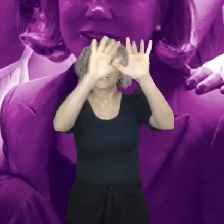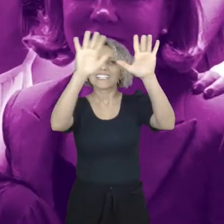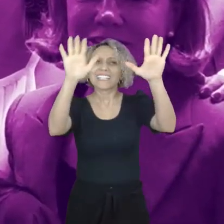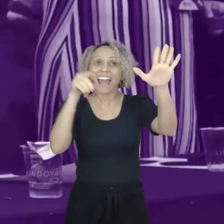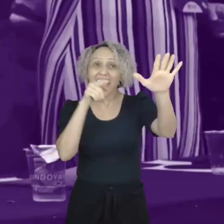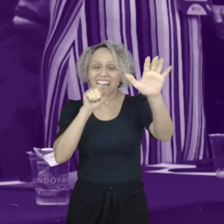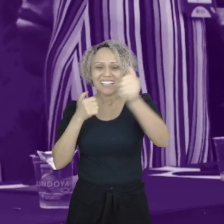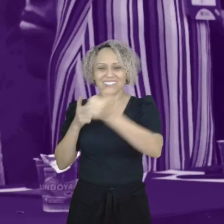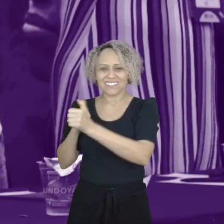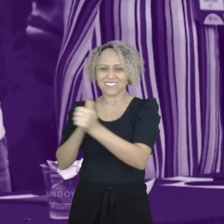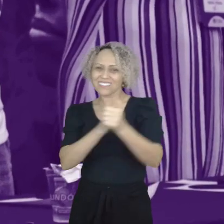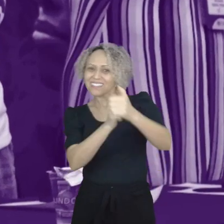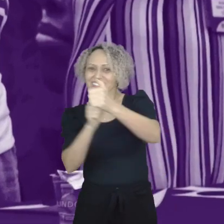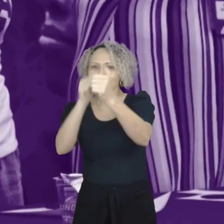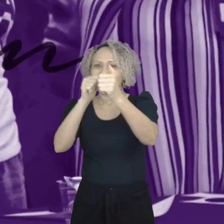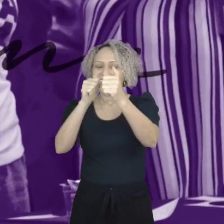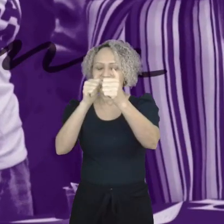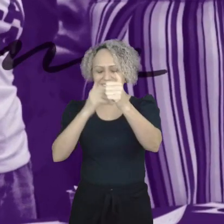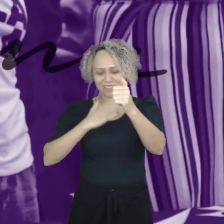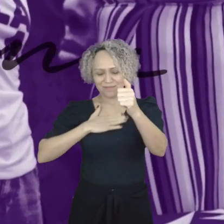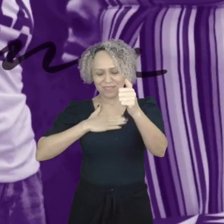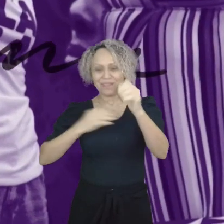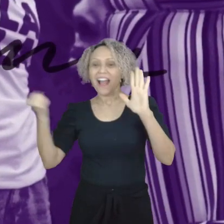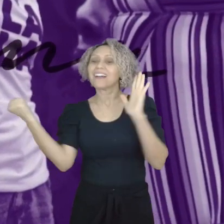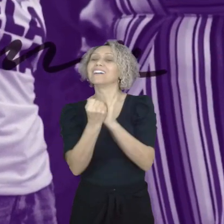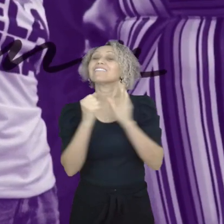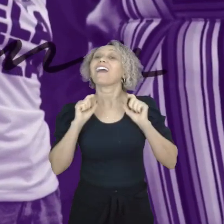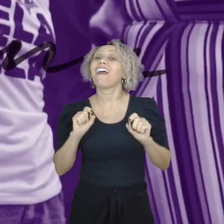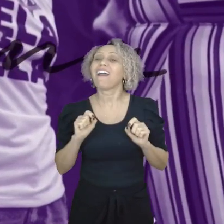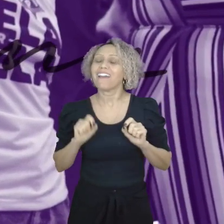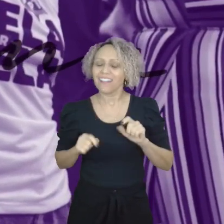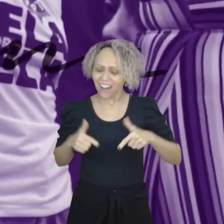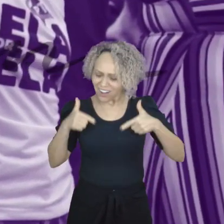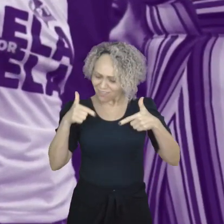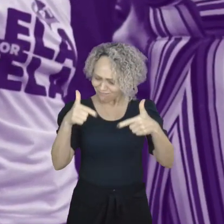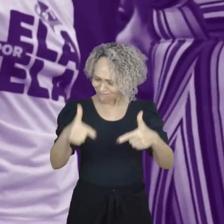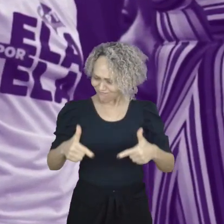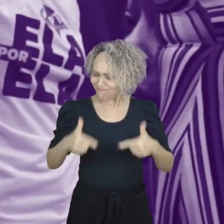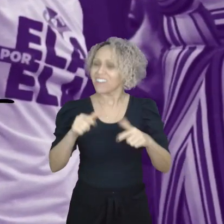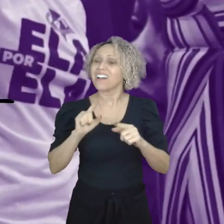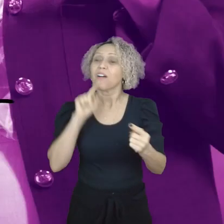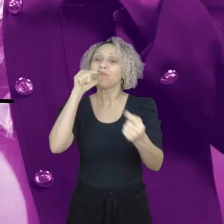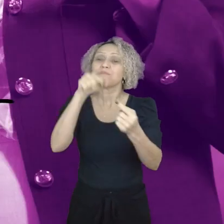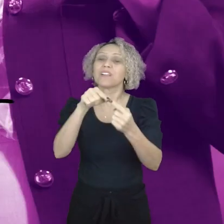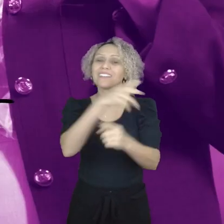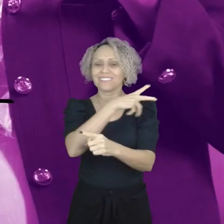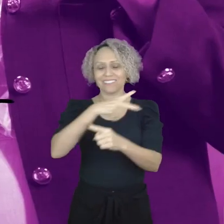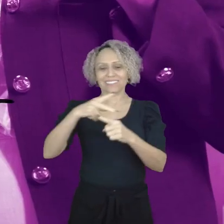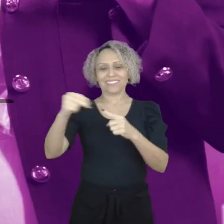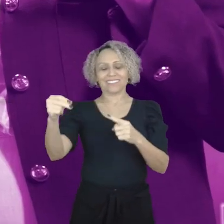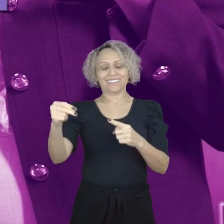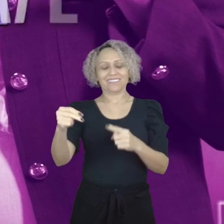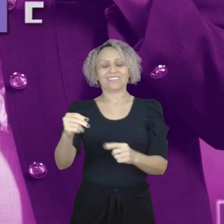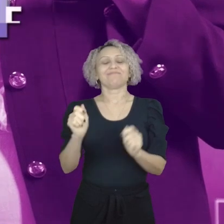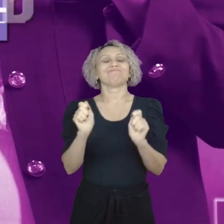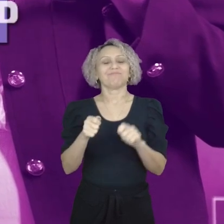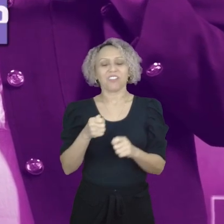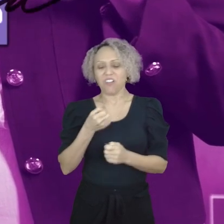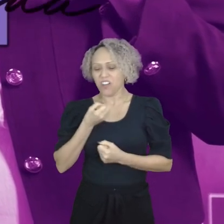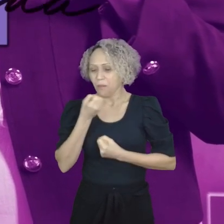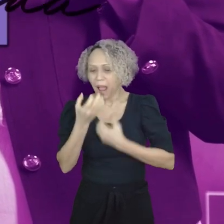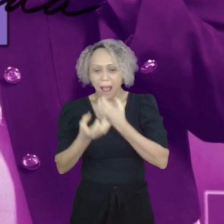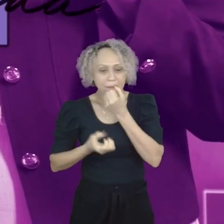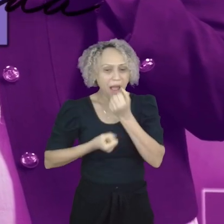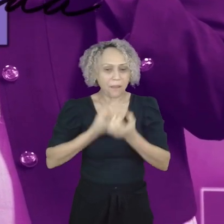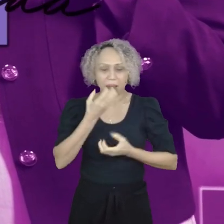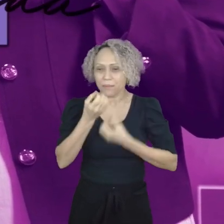vai me guiar. Ser guerreira é minha sina, batalhando pra vencer. Tenho voz pra ser